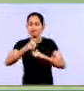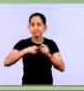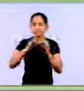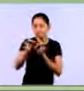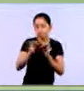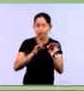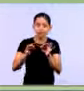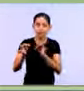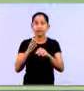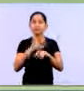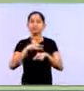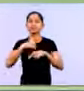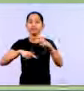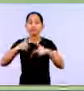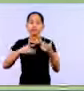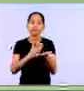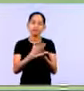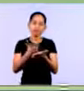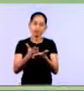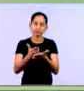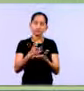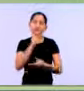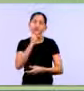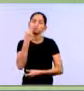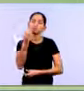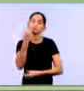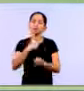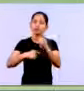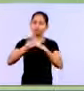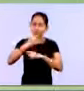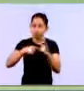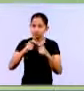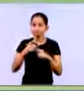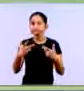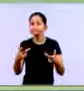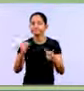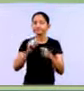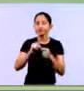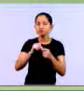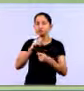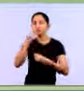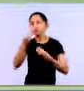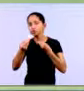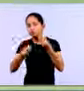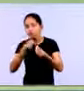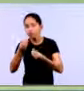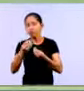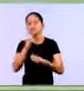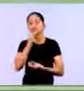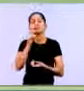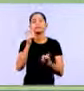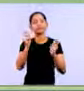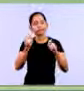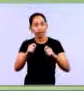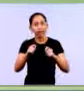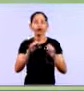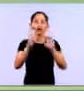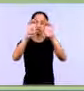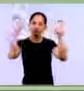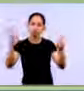suas atividades. Então, as atividades administrativas que o Estado desempenha, como a estrutura organizacional,